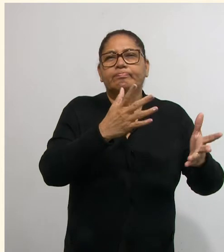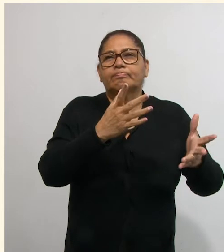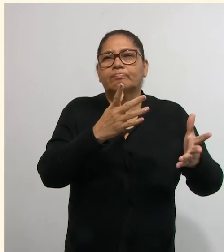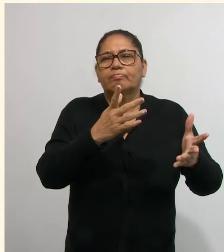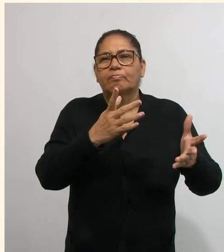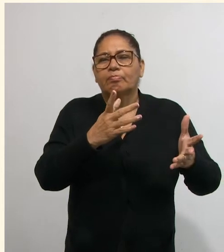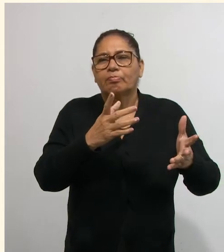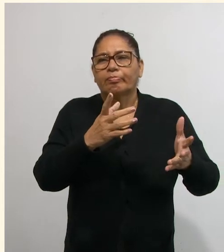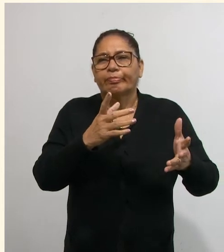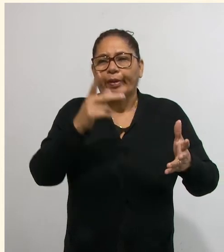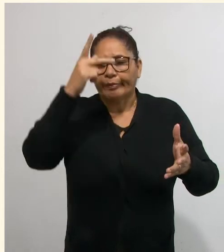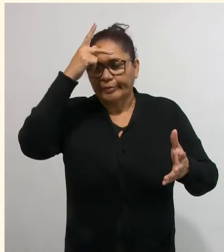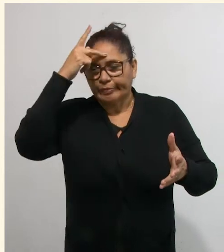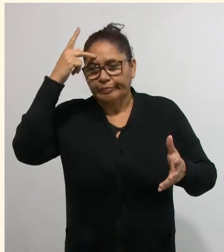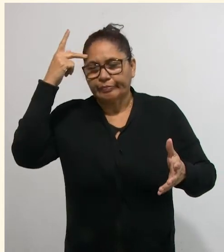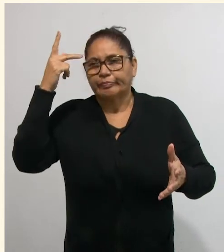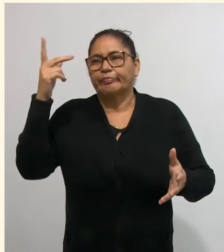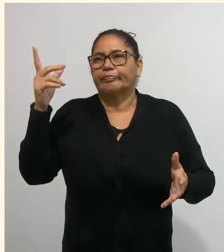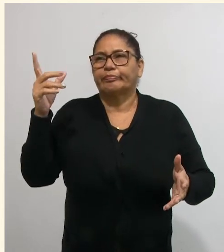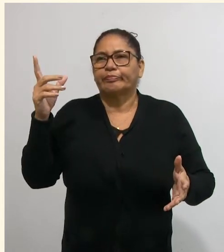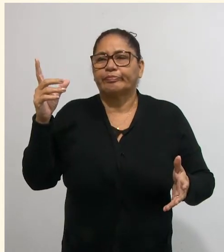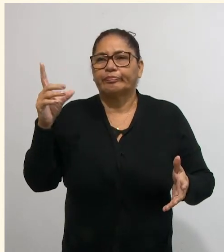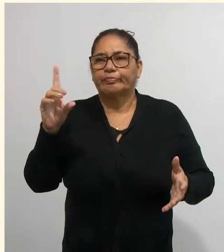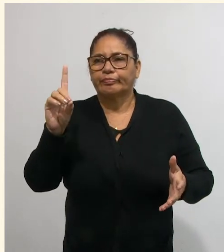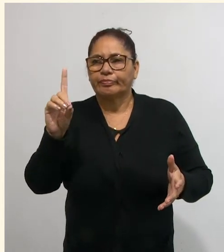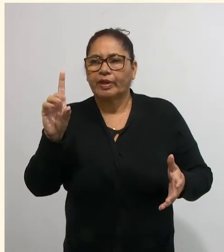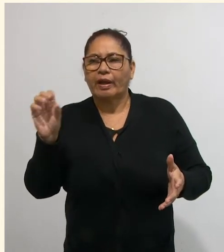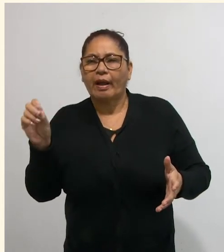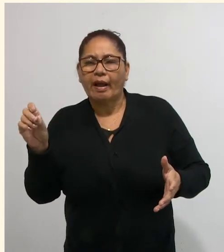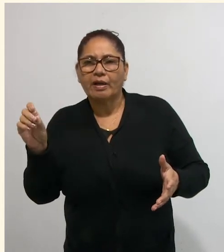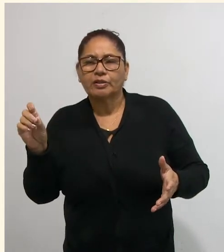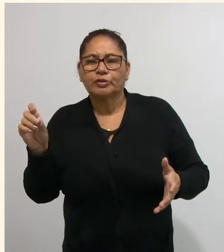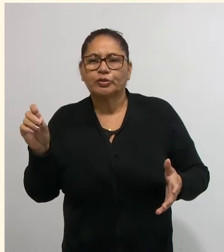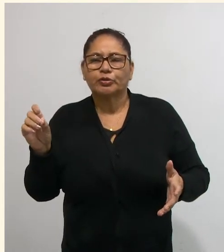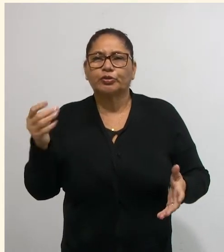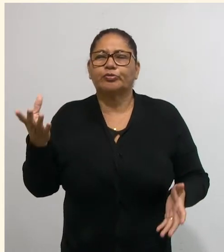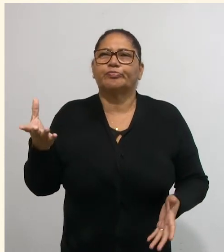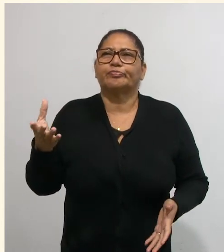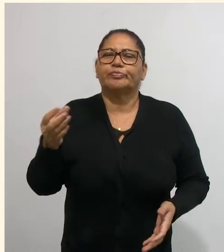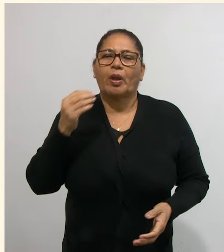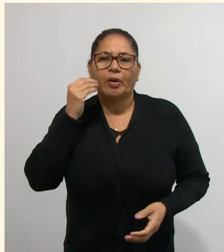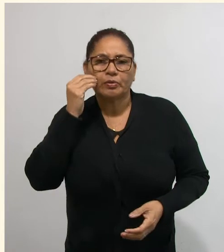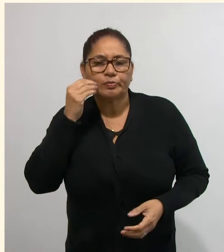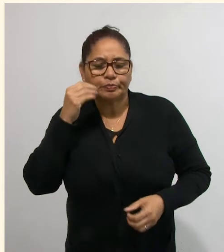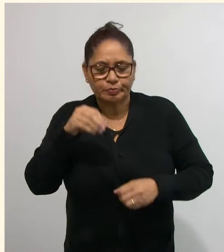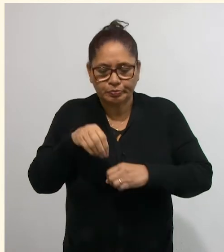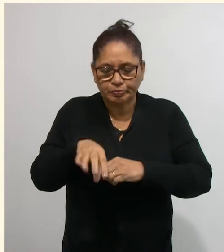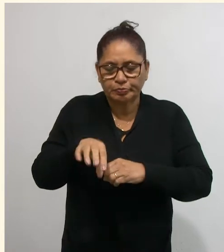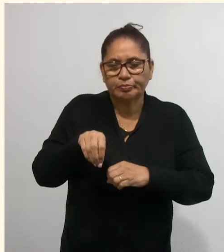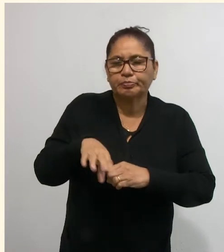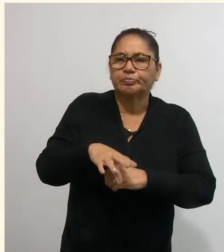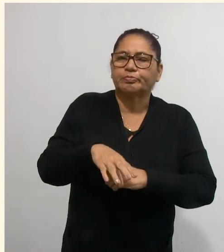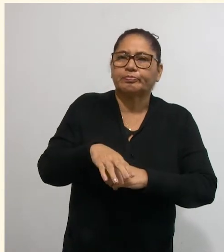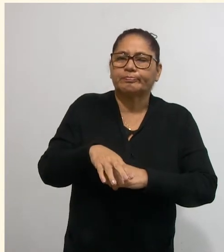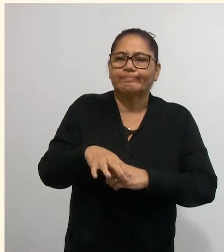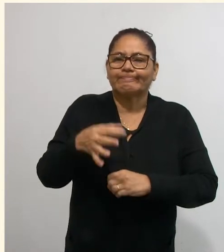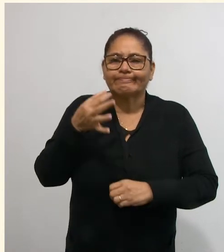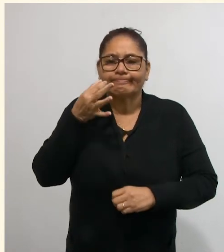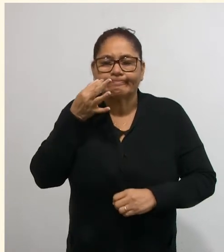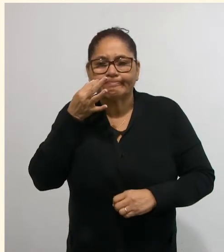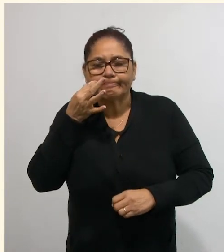Descartes, né? E aí temos o empirismo, que John Locke foi um dos